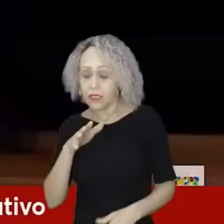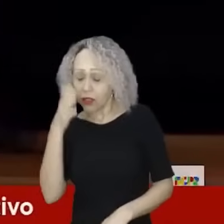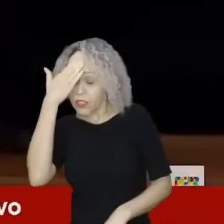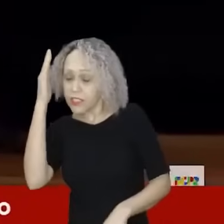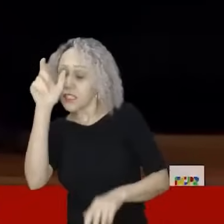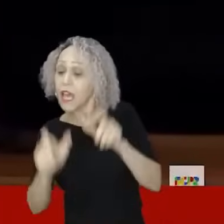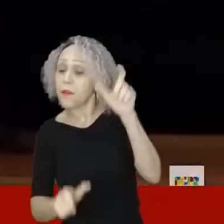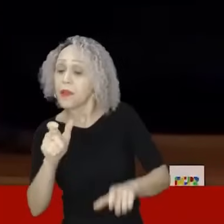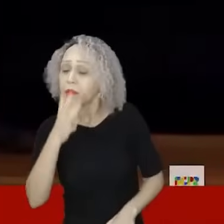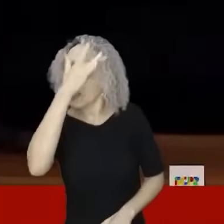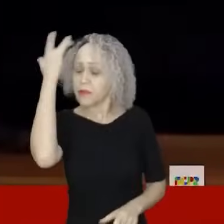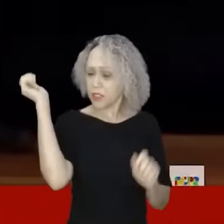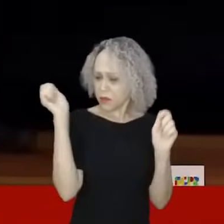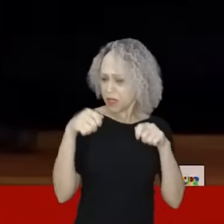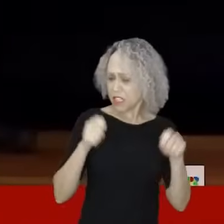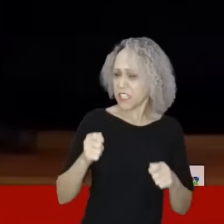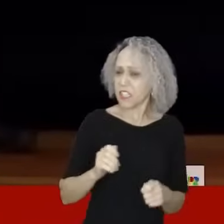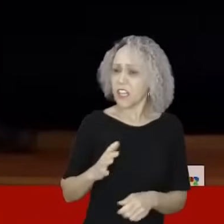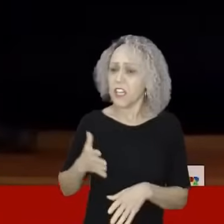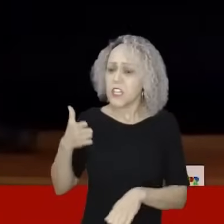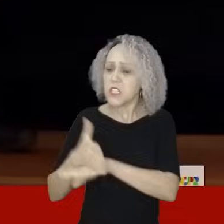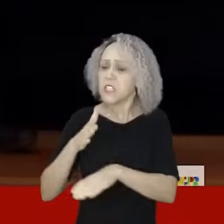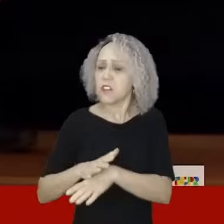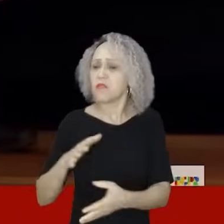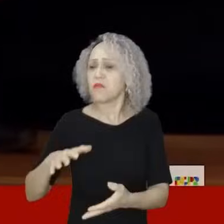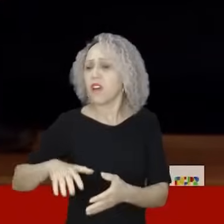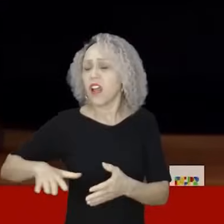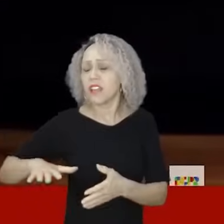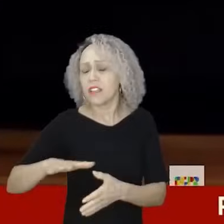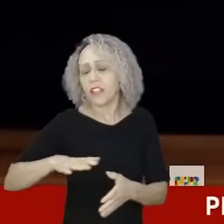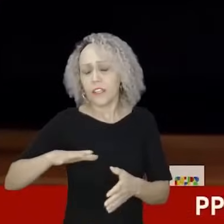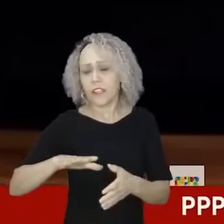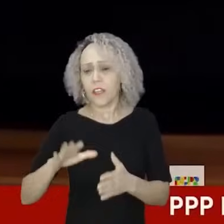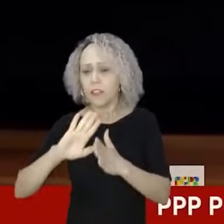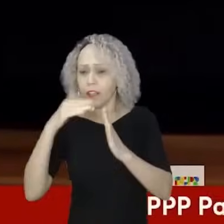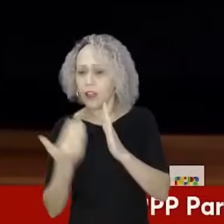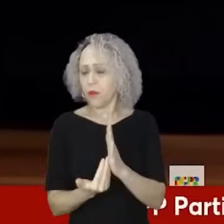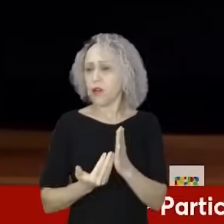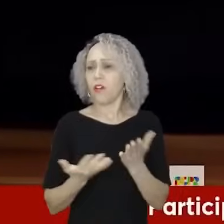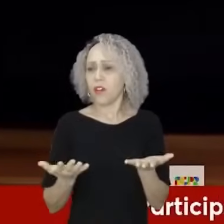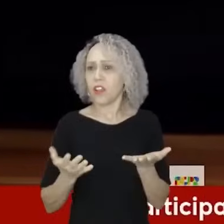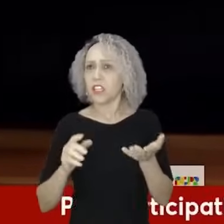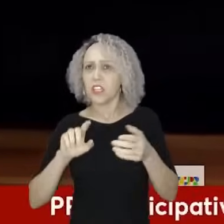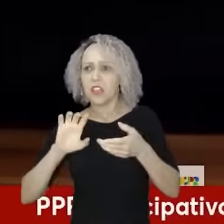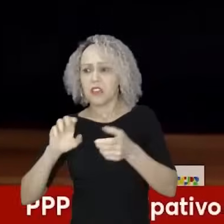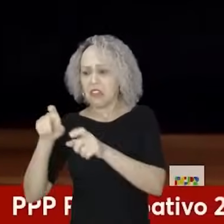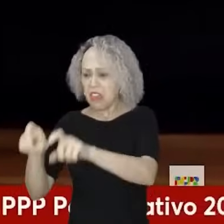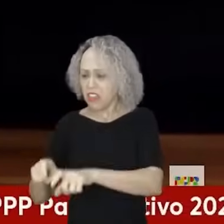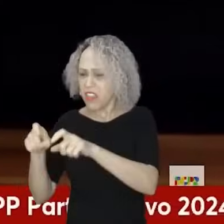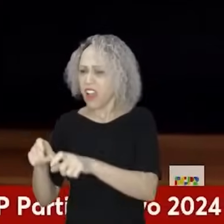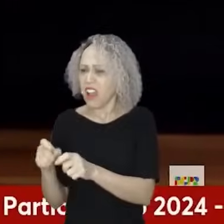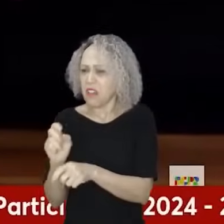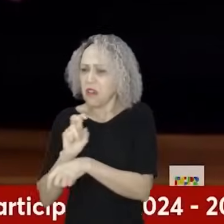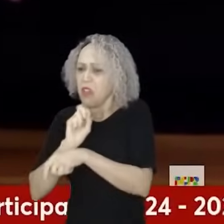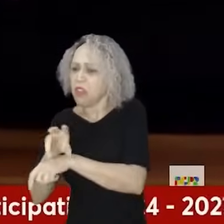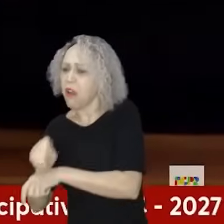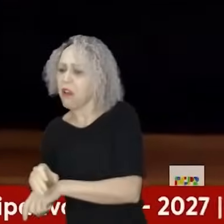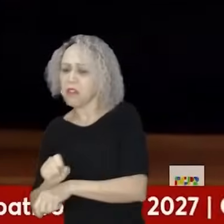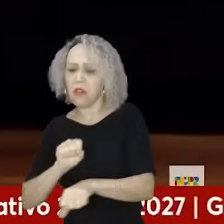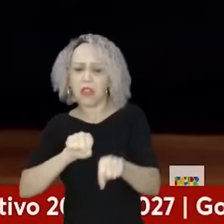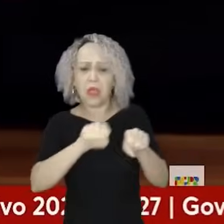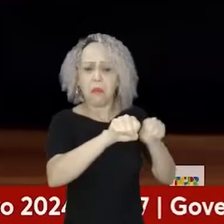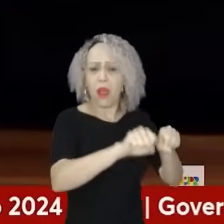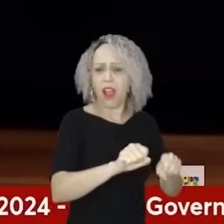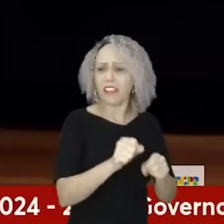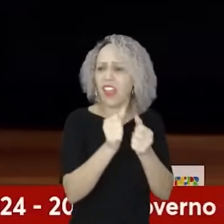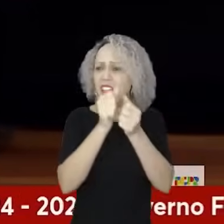é pop, quem é tecnológico, é a agroecologia. Esse agro tóxico, que mata, que destrói, a gente